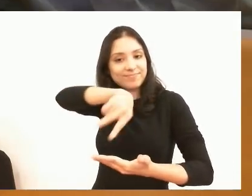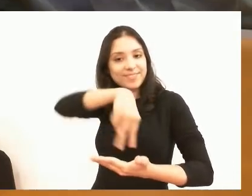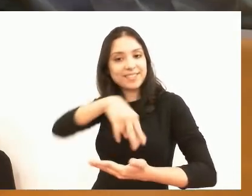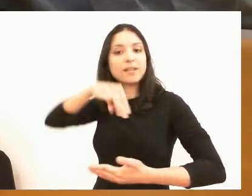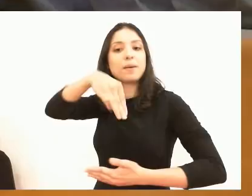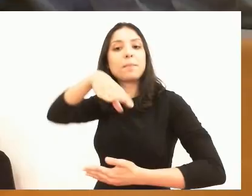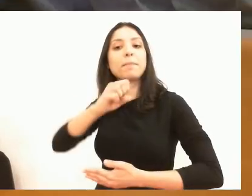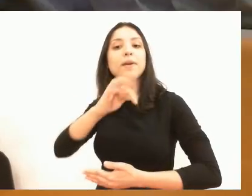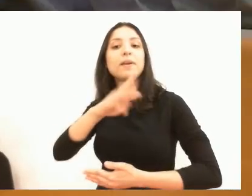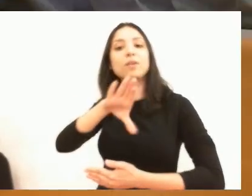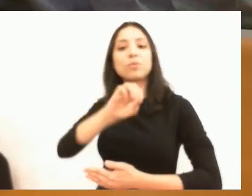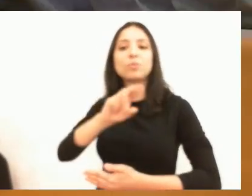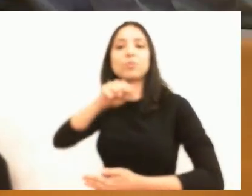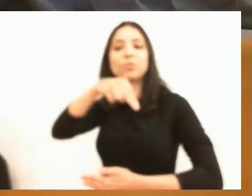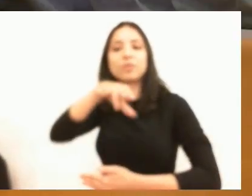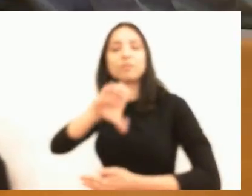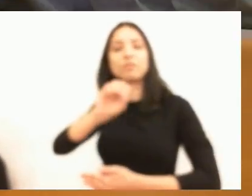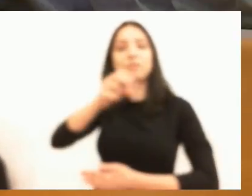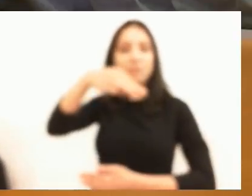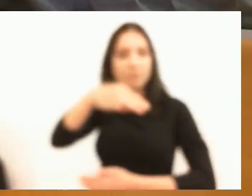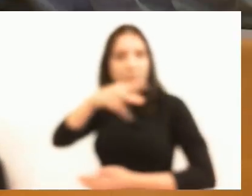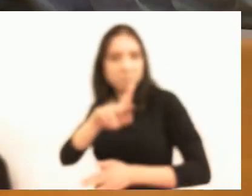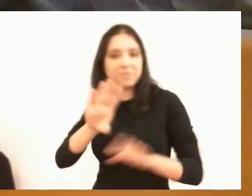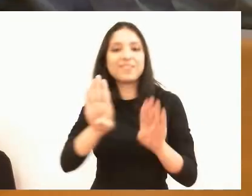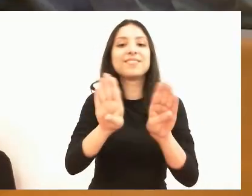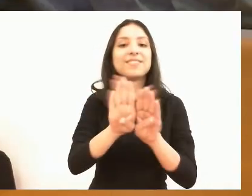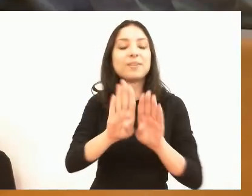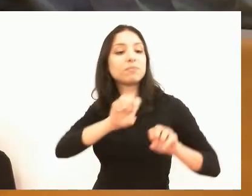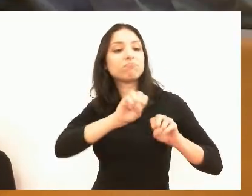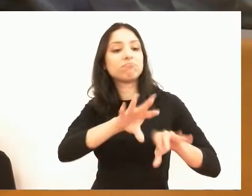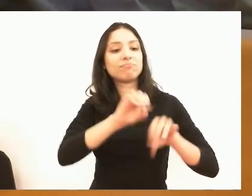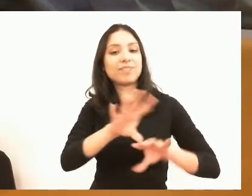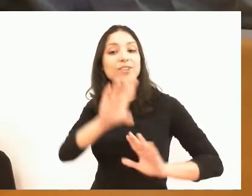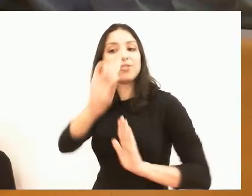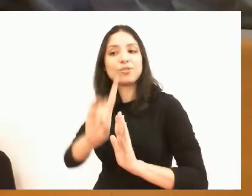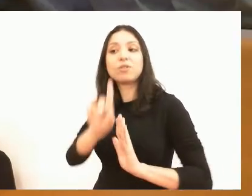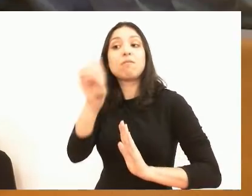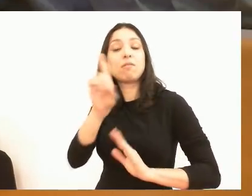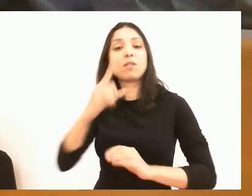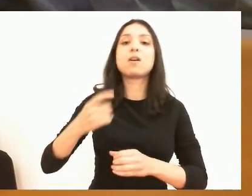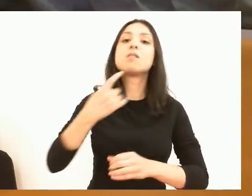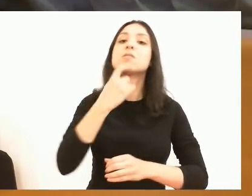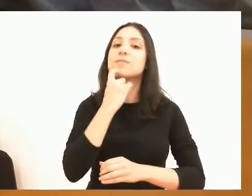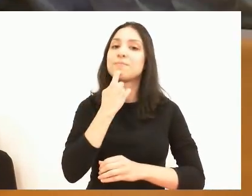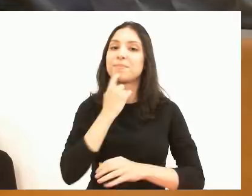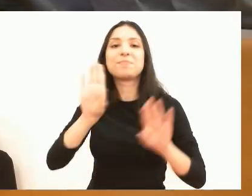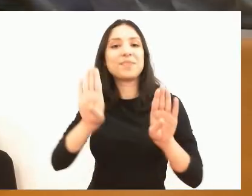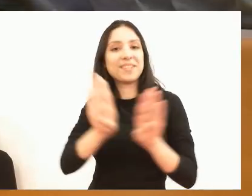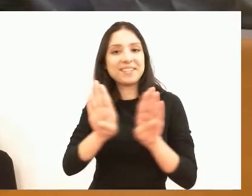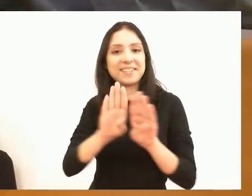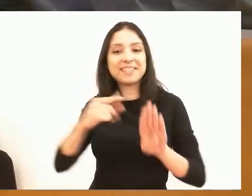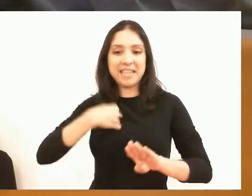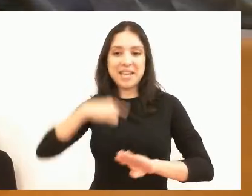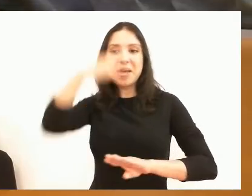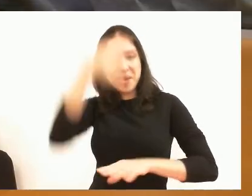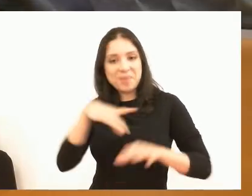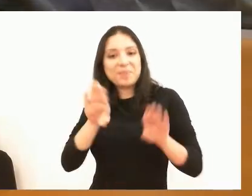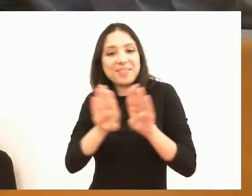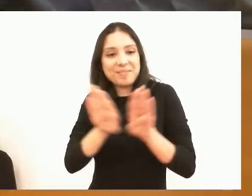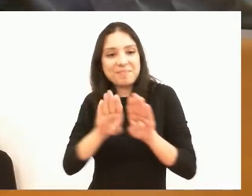diretora professora do salão do movimento em campinas na qual eu tenho o prazer de ser aluna